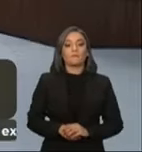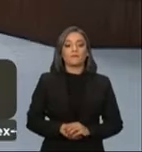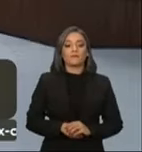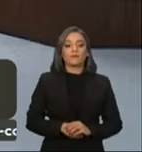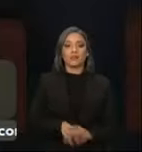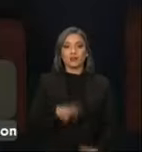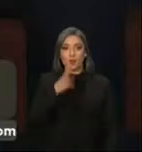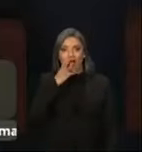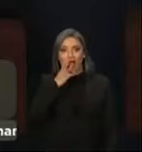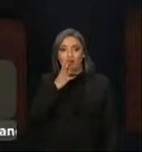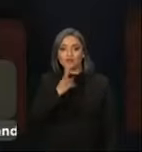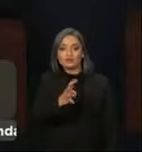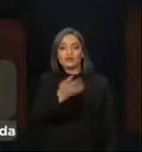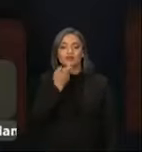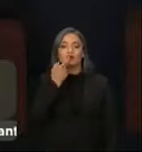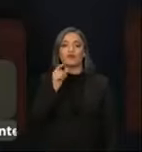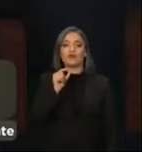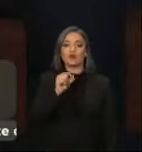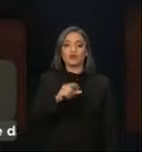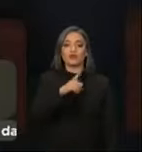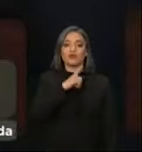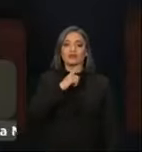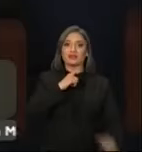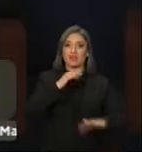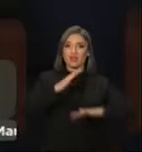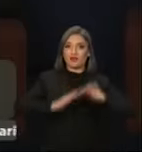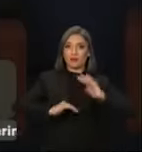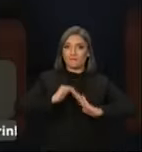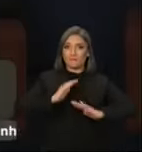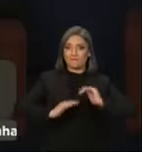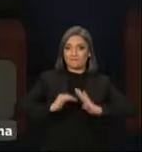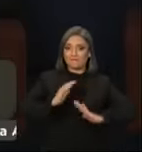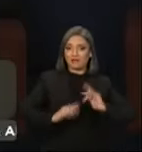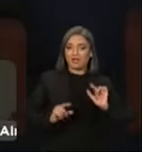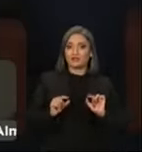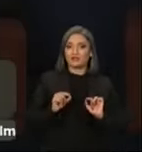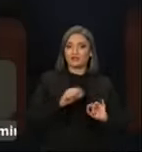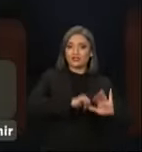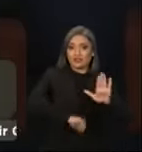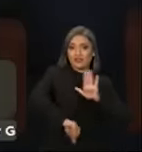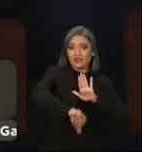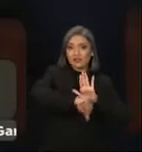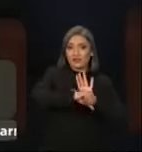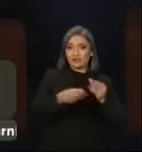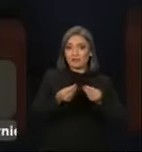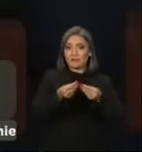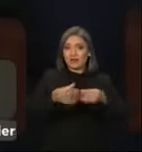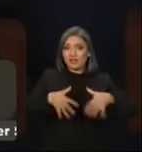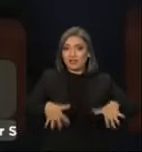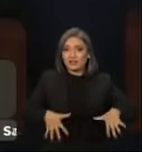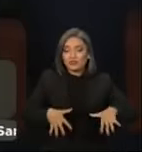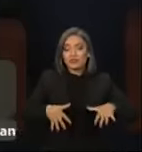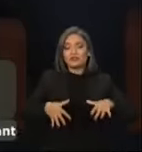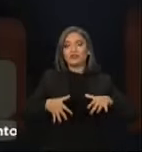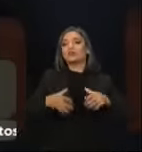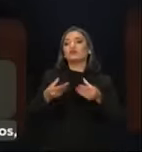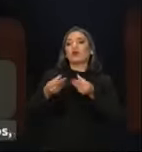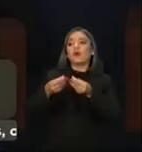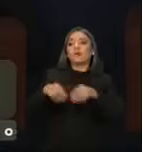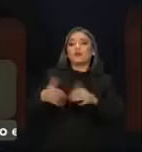aponta a prática em concurso material de crime de dano qualificado e de dano a bem